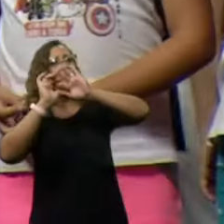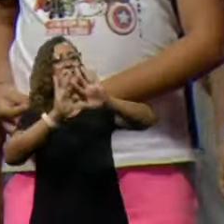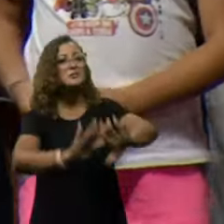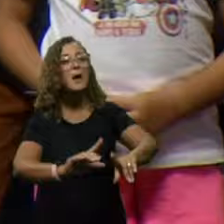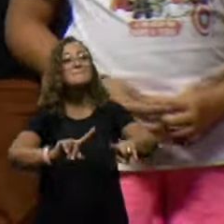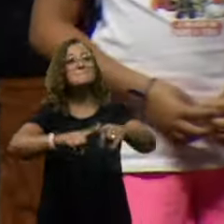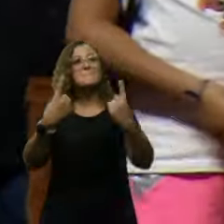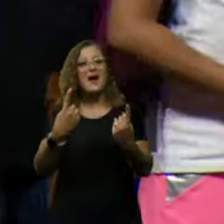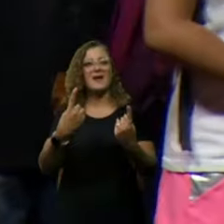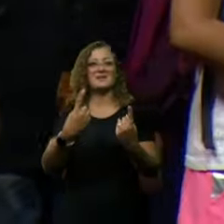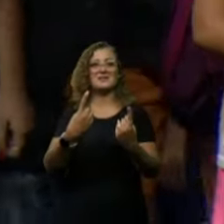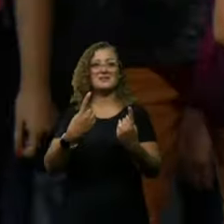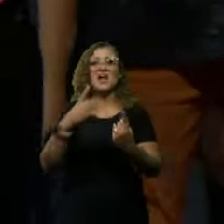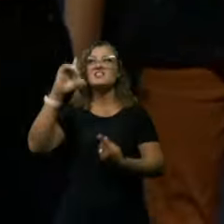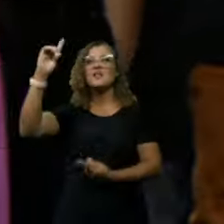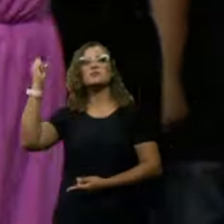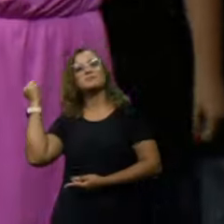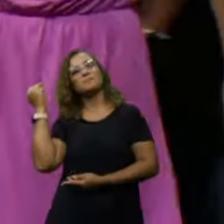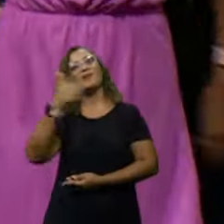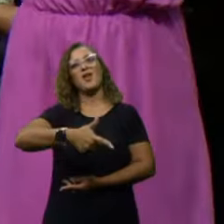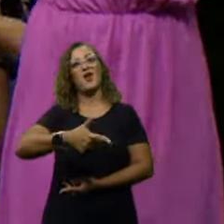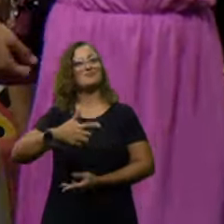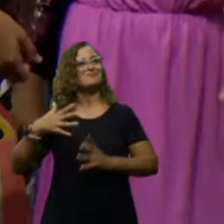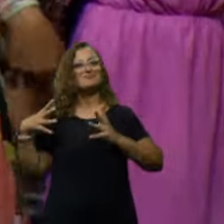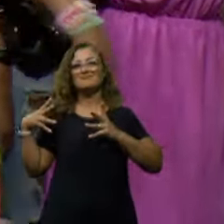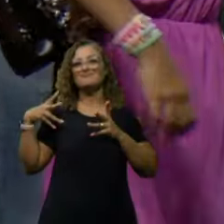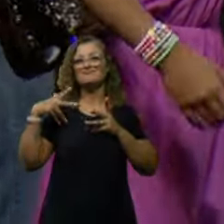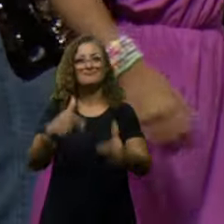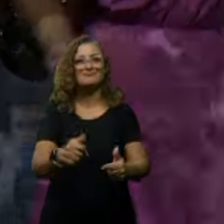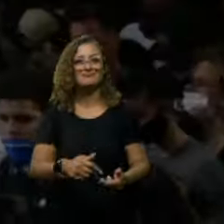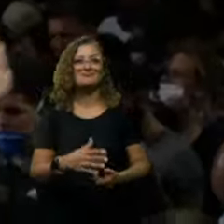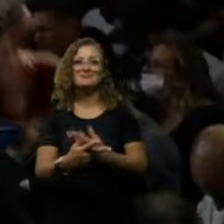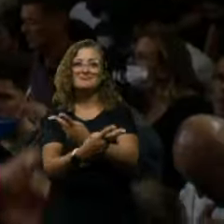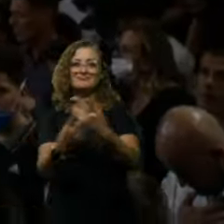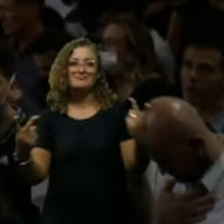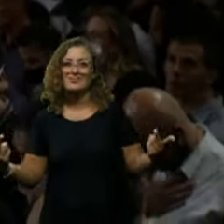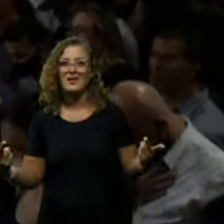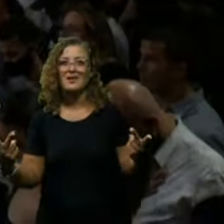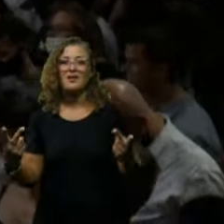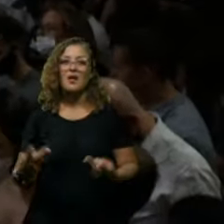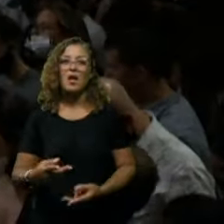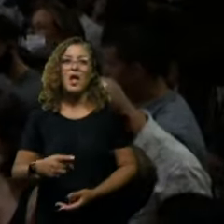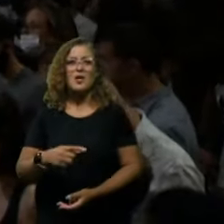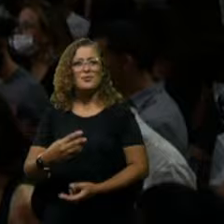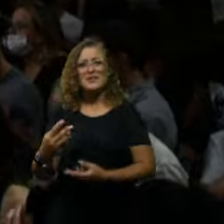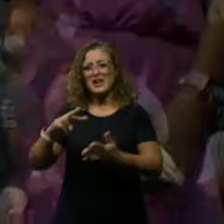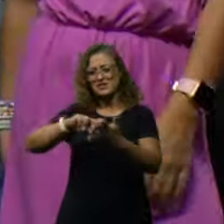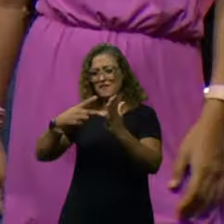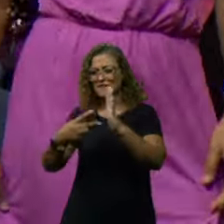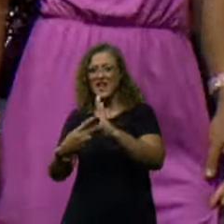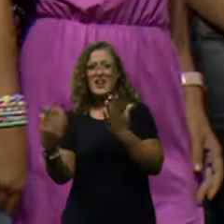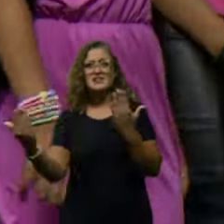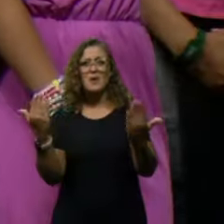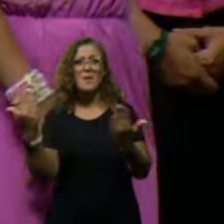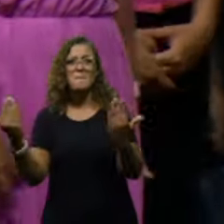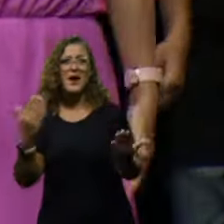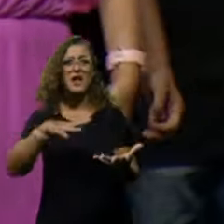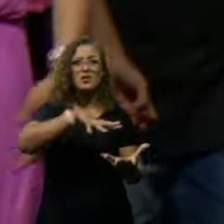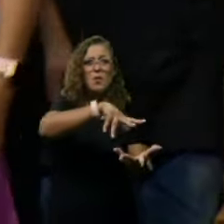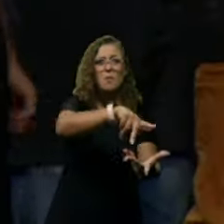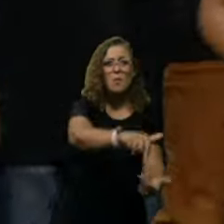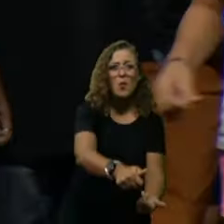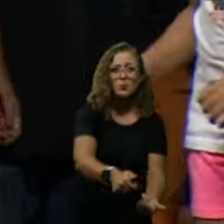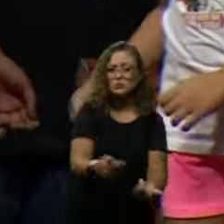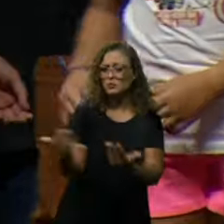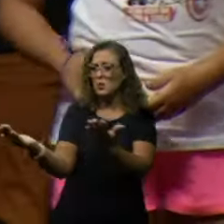mais Deus é bem da verdade que não tem tido muita diferença entre mim e os que perecem porque eu tenho parecido com aqueles que